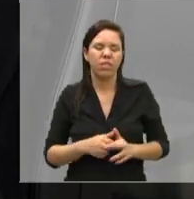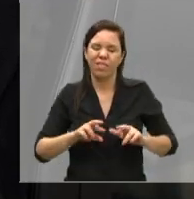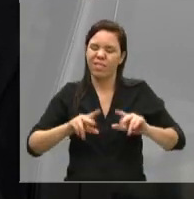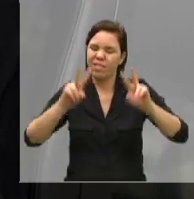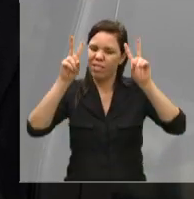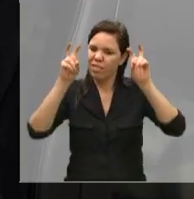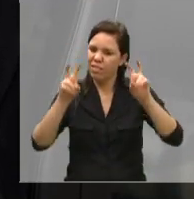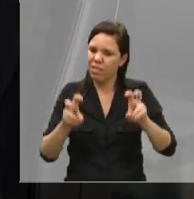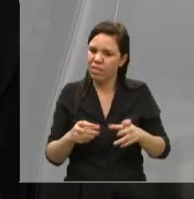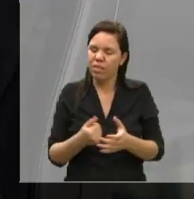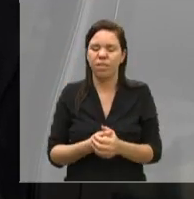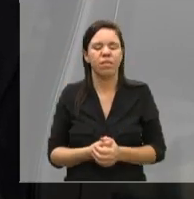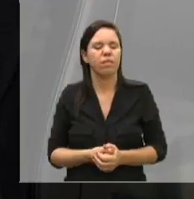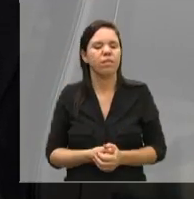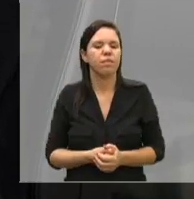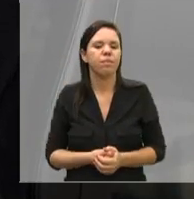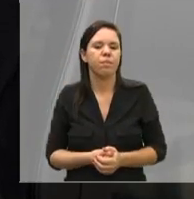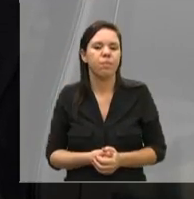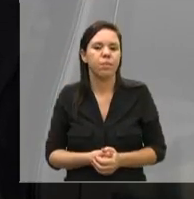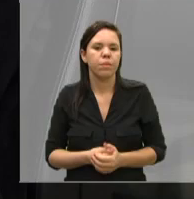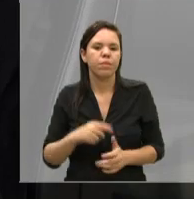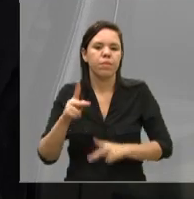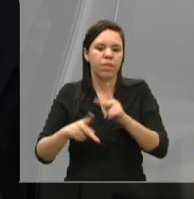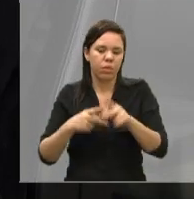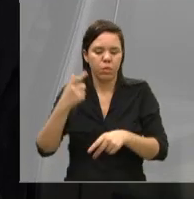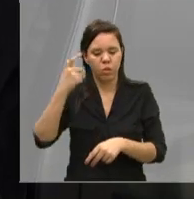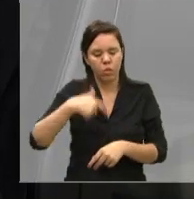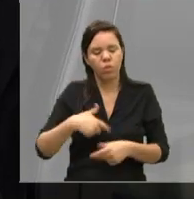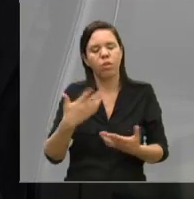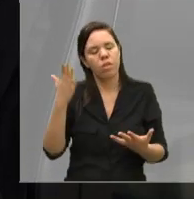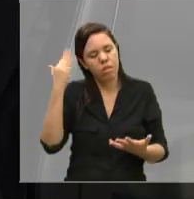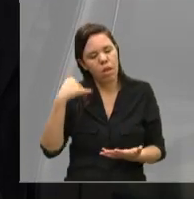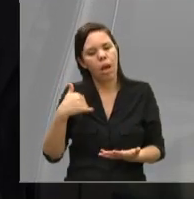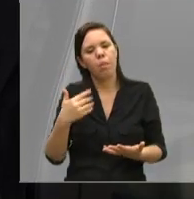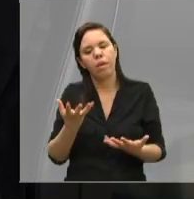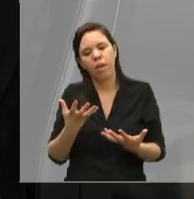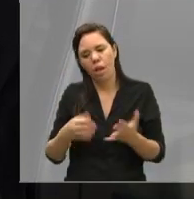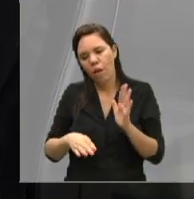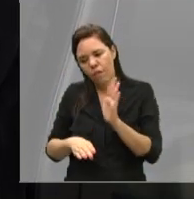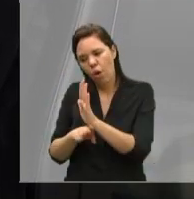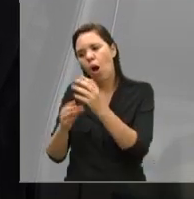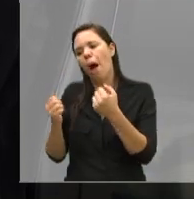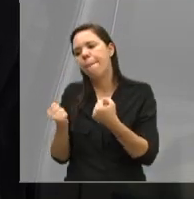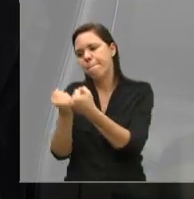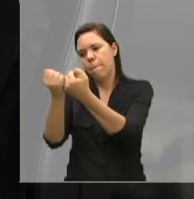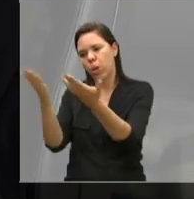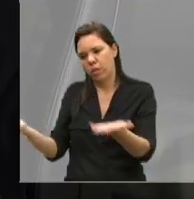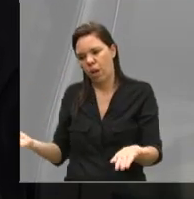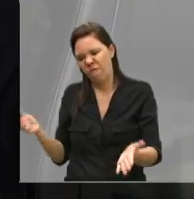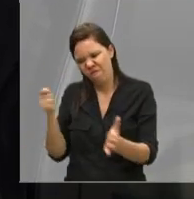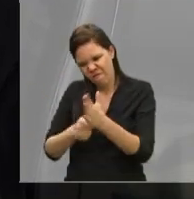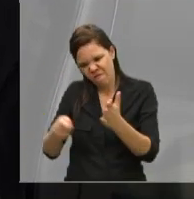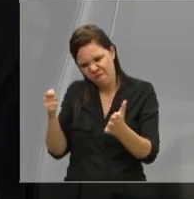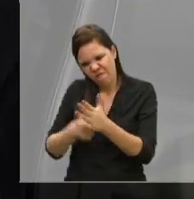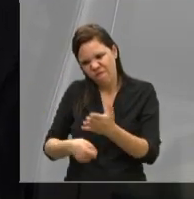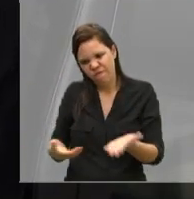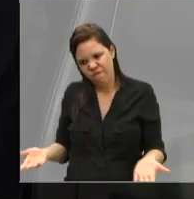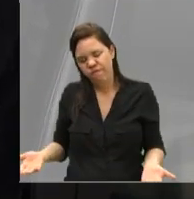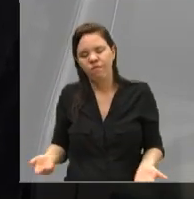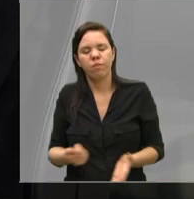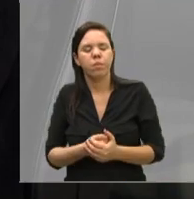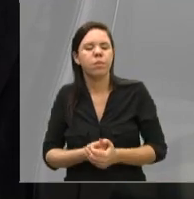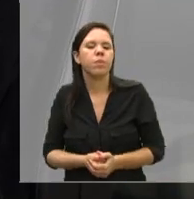os assuntos, e as pessoas nos procuram porque entendem que a gente compra a briga, né, que a gente, né, vai estar